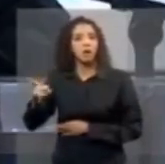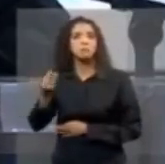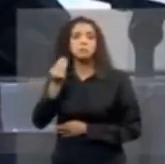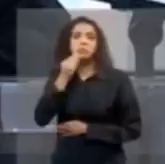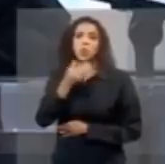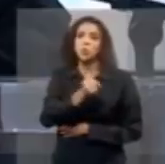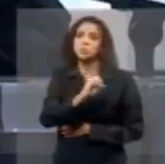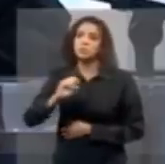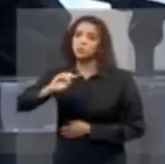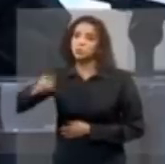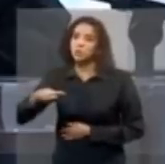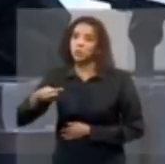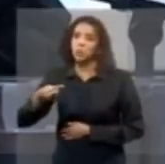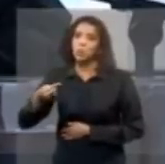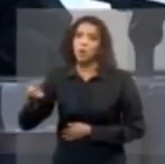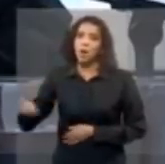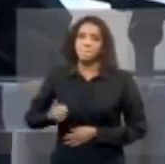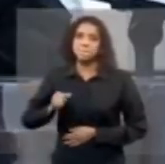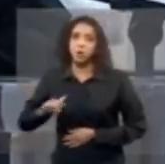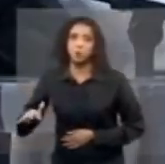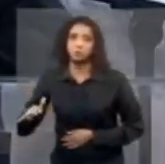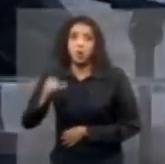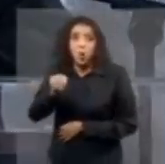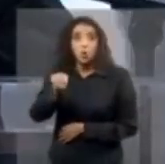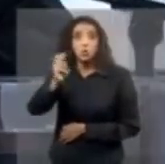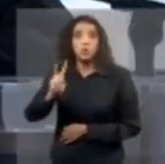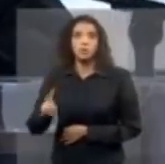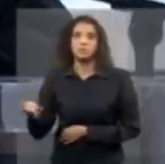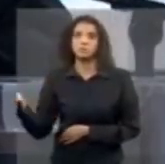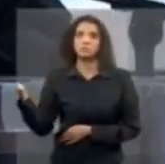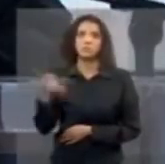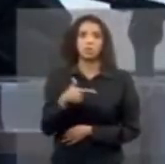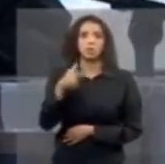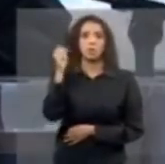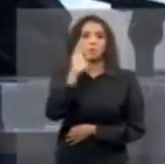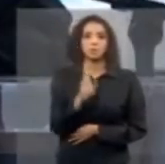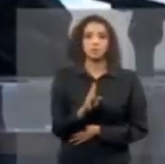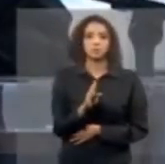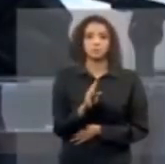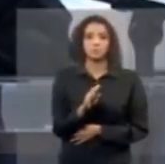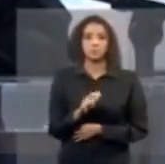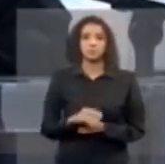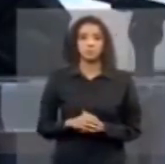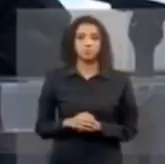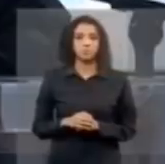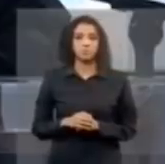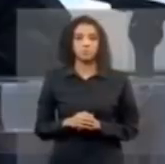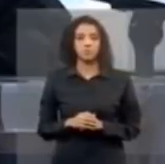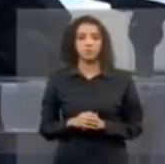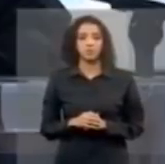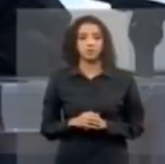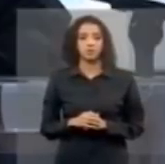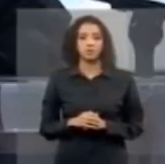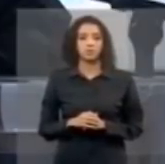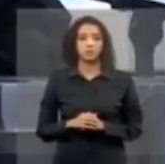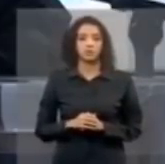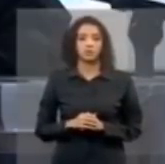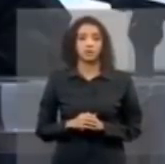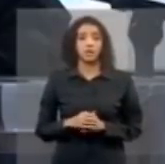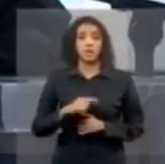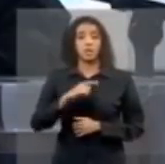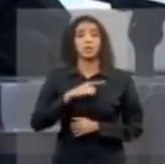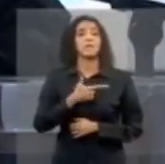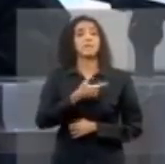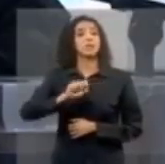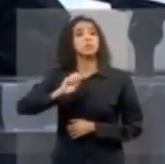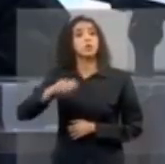praticaria 800 mil abortos, 8 vezes mais que o Brasil. A Romênia, de que tanto se falou aqui, possui